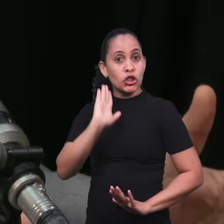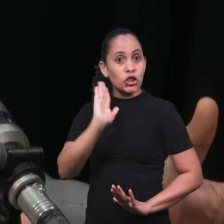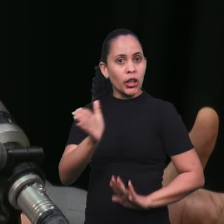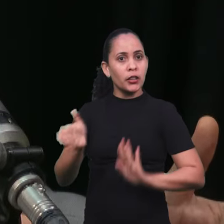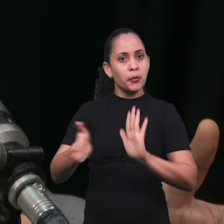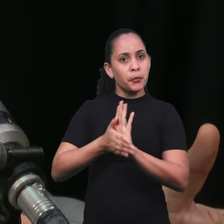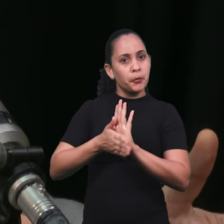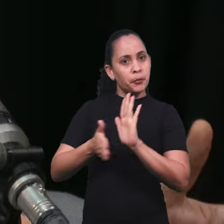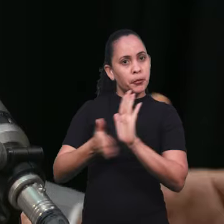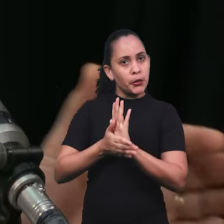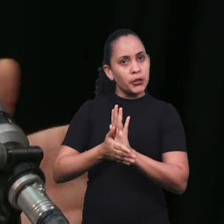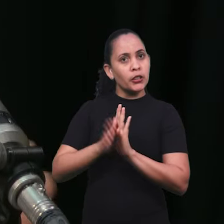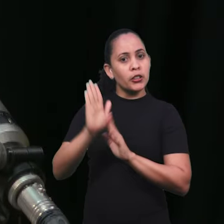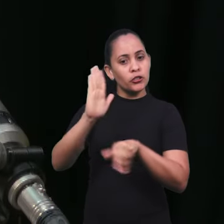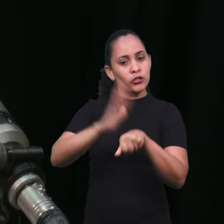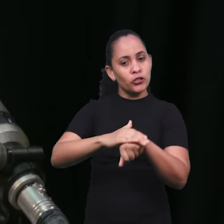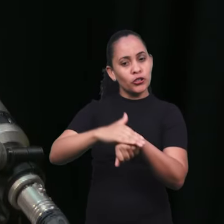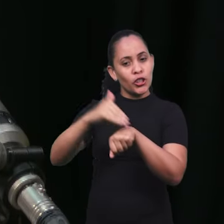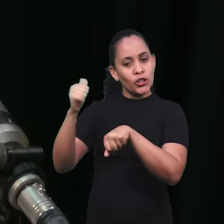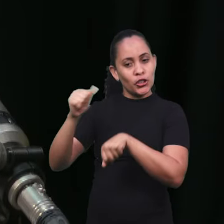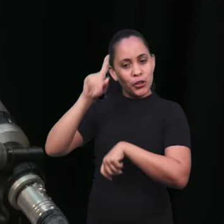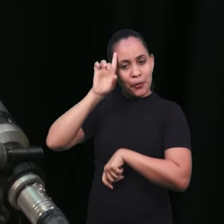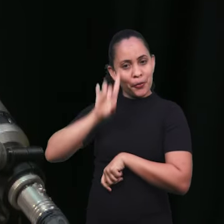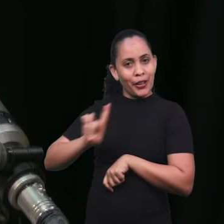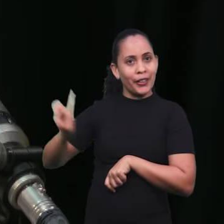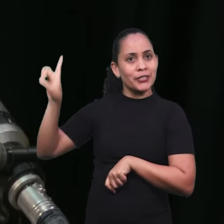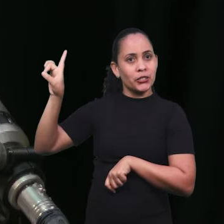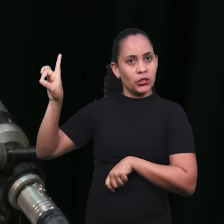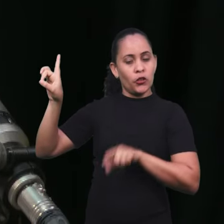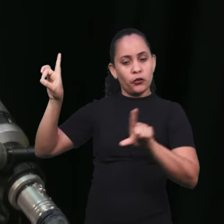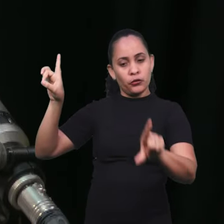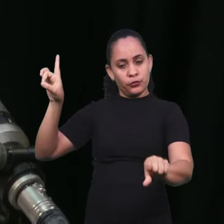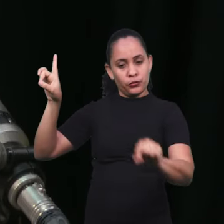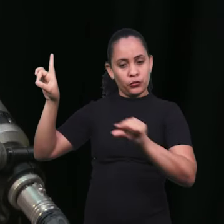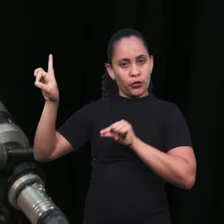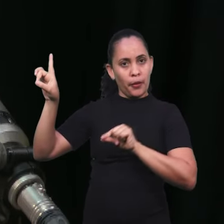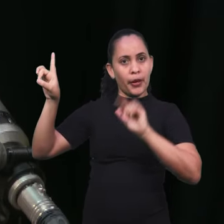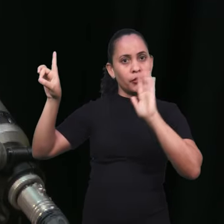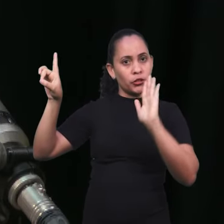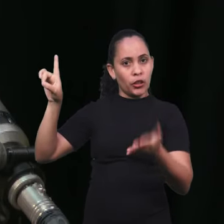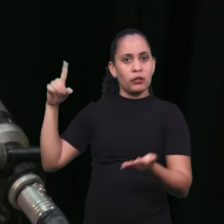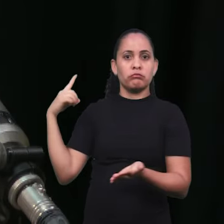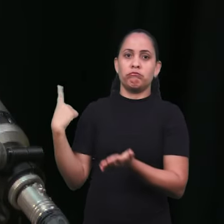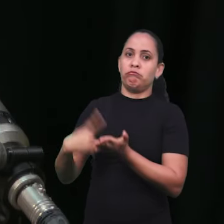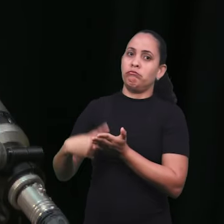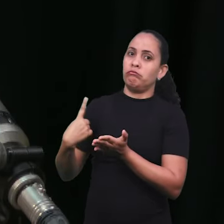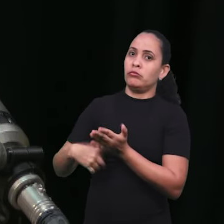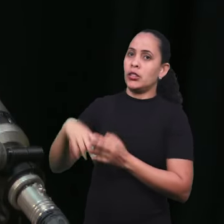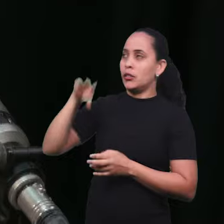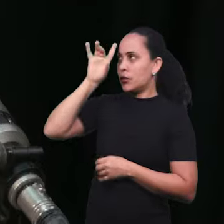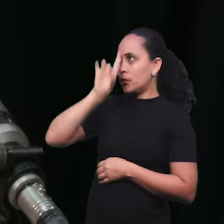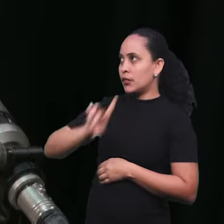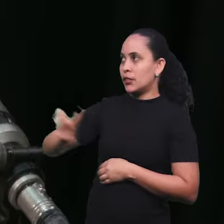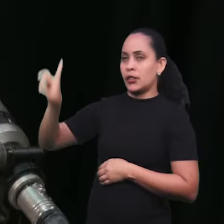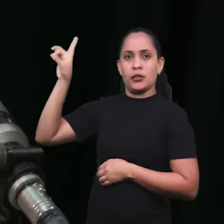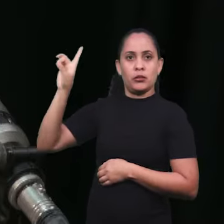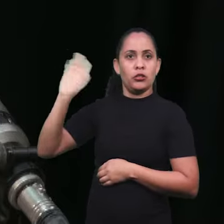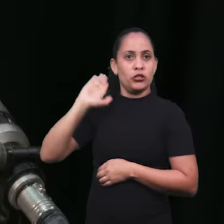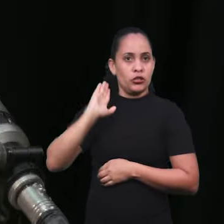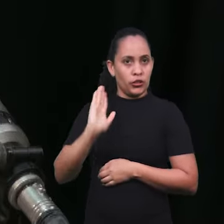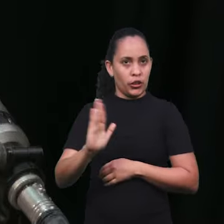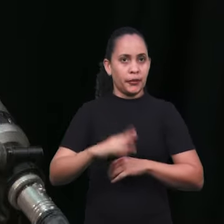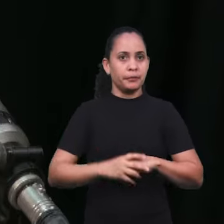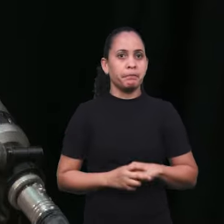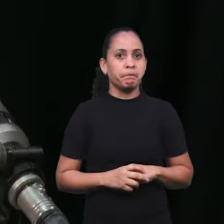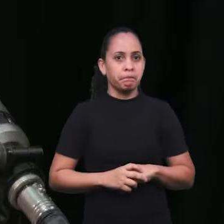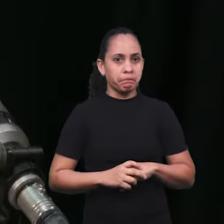do seu nascimento. Ele já era nazireu de Deus, né? Ele já era separado, já havia um pacto do Senhor